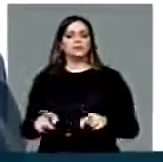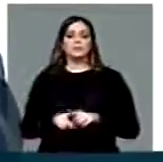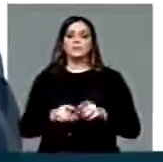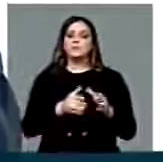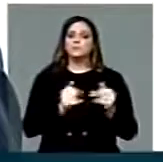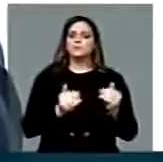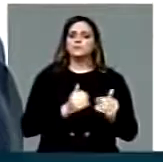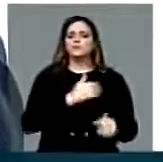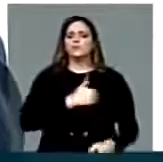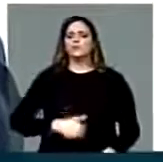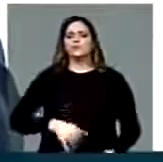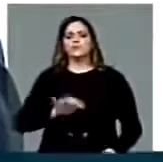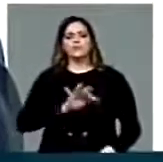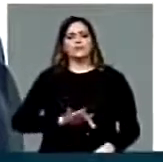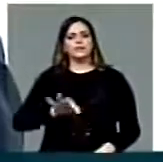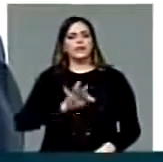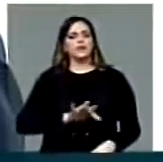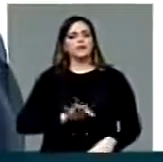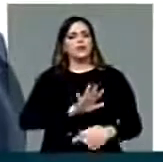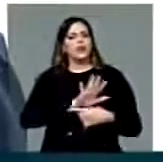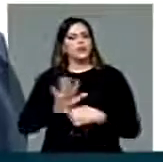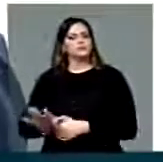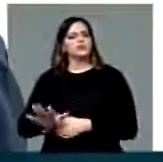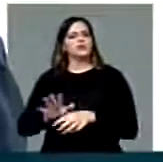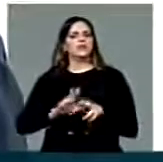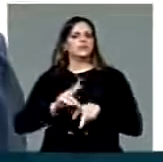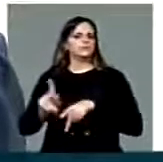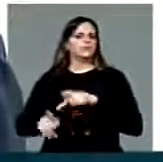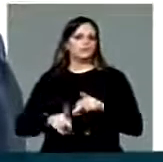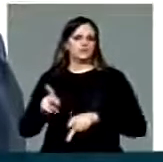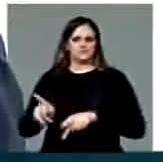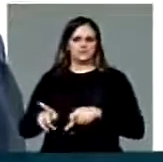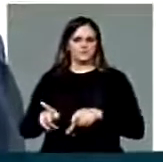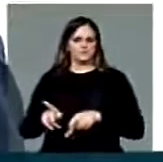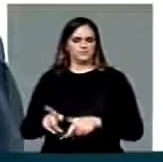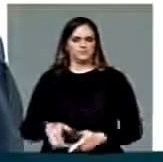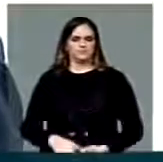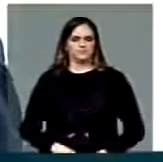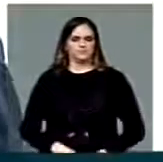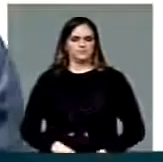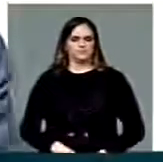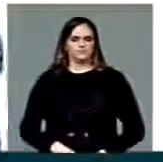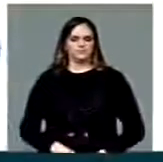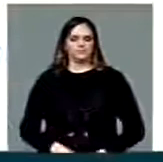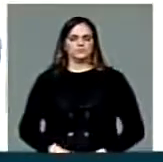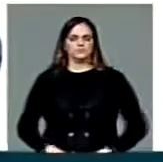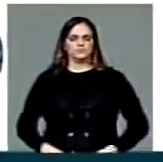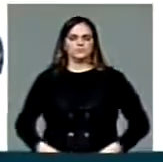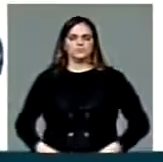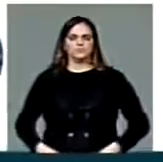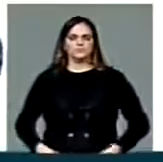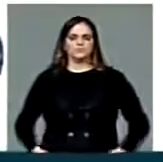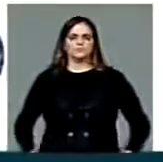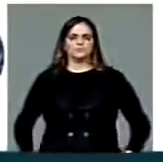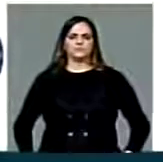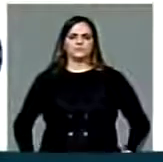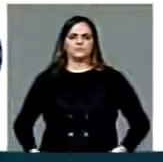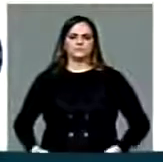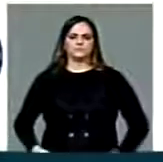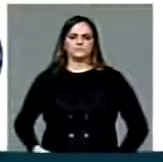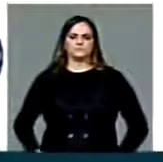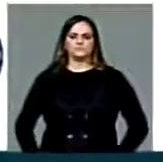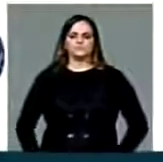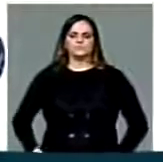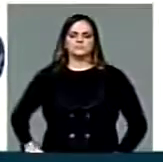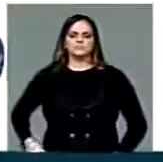federal o atendimento das populações que, nas comunas de cada uma das unidades federadas, eles